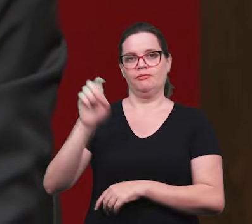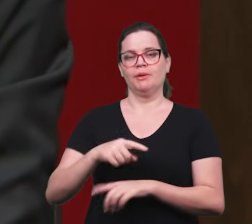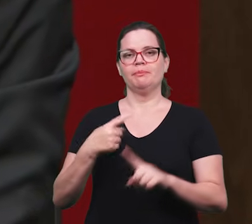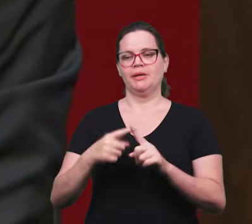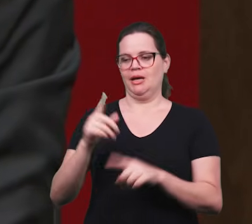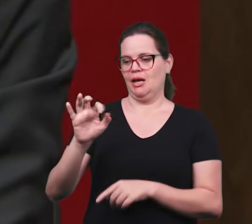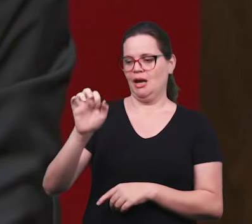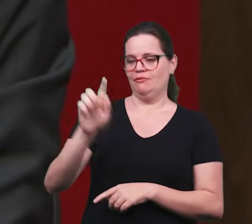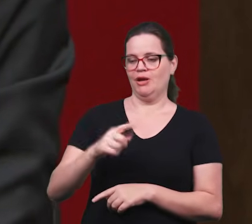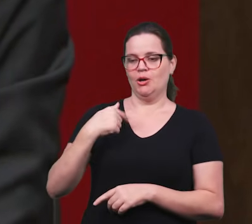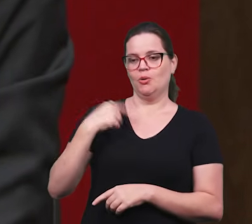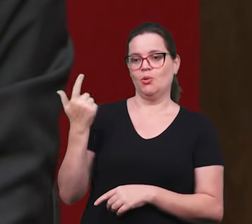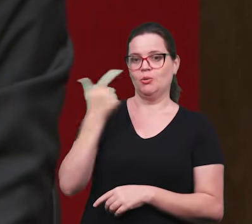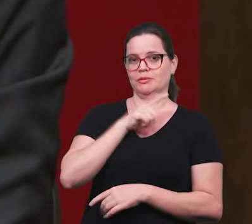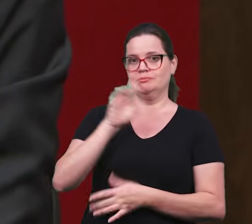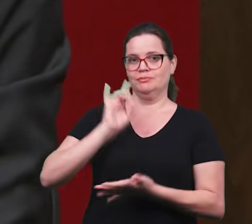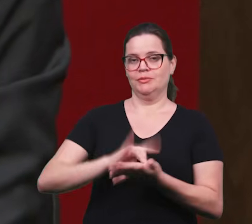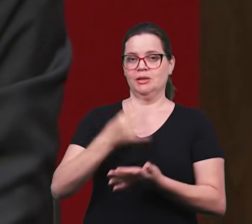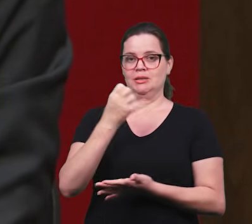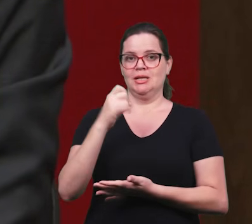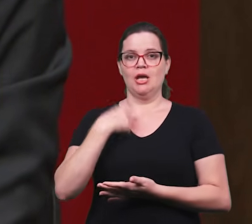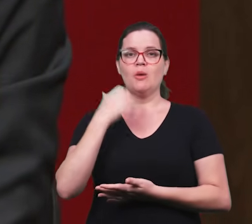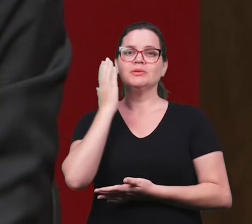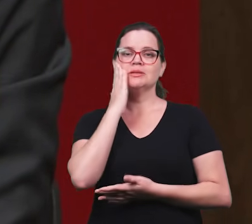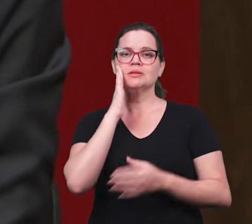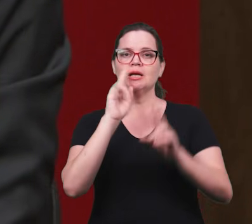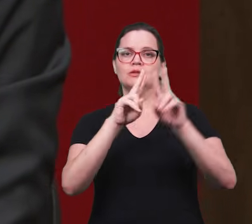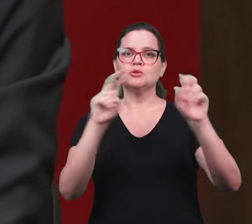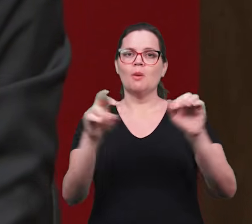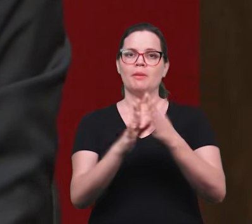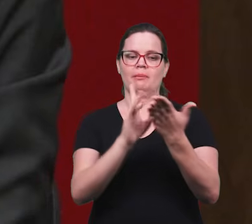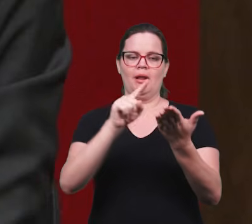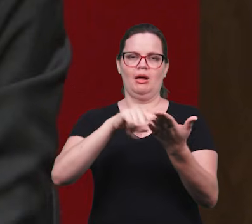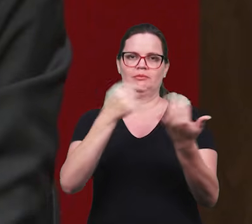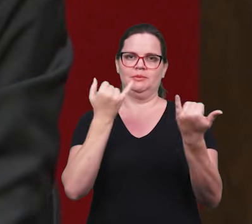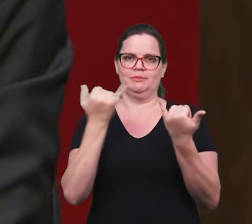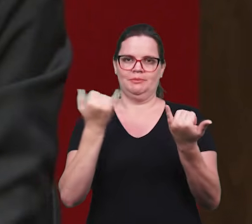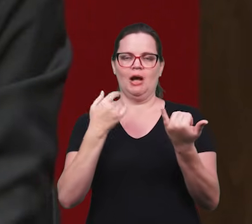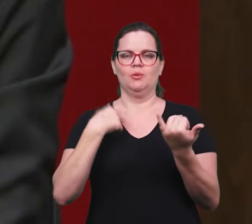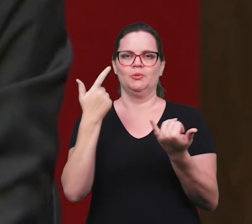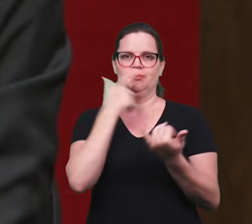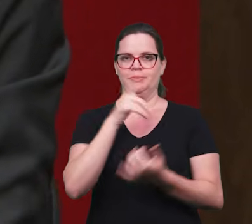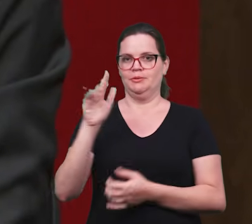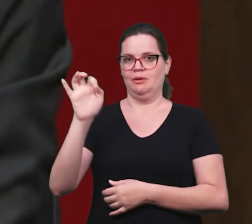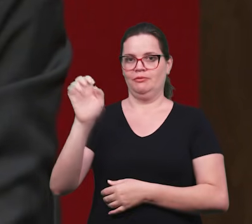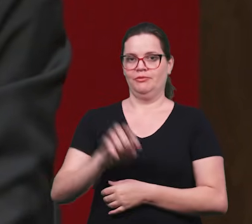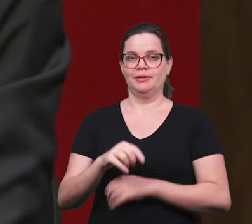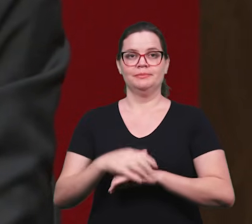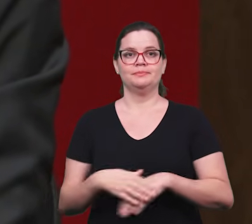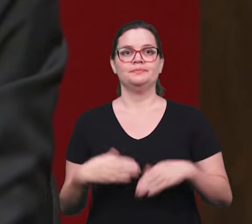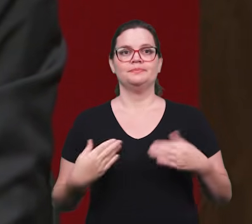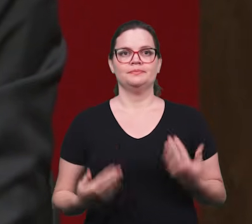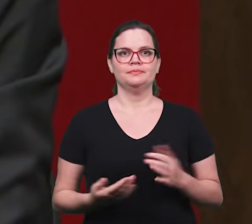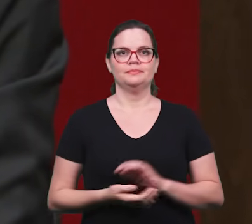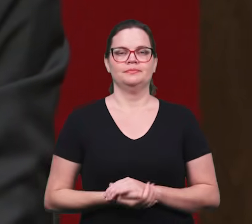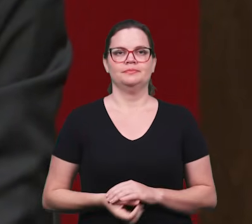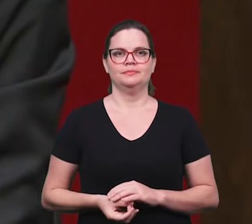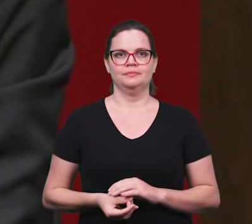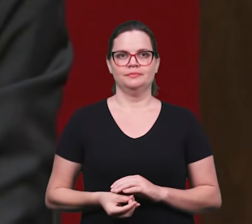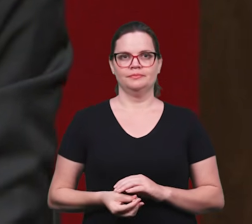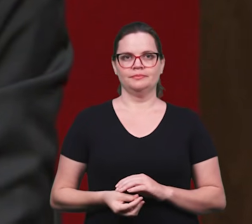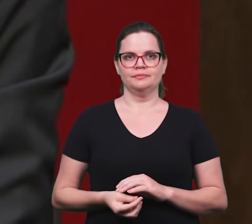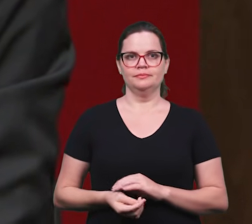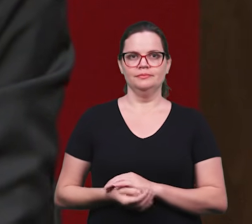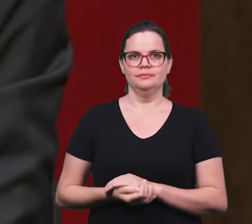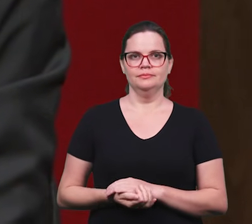Deus. E aqui, especificamente, essa pequena passagem, esse verso, fala dessa palavra que foi guardada